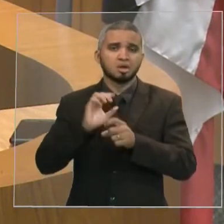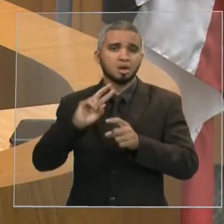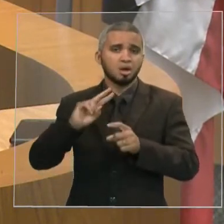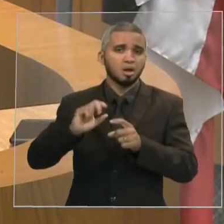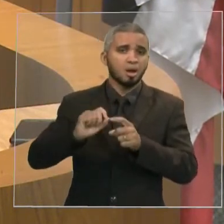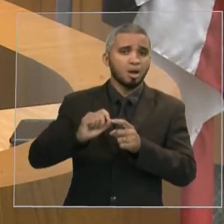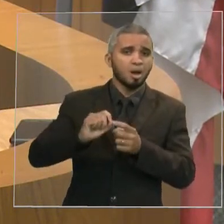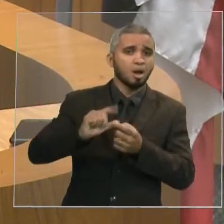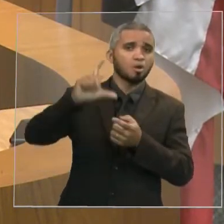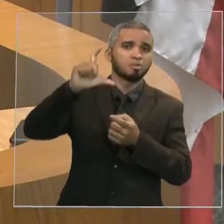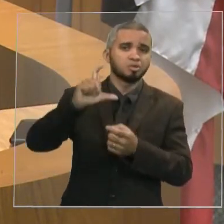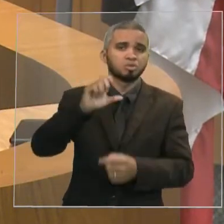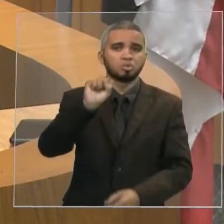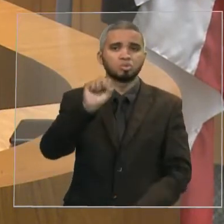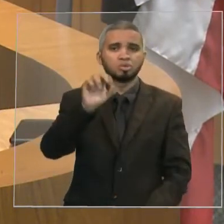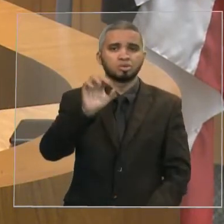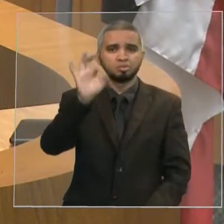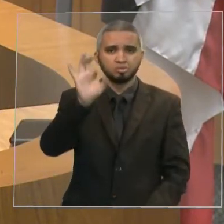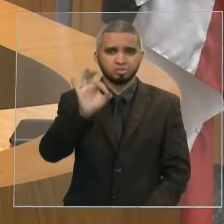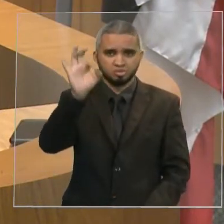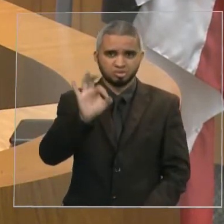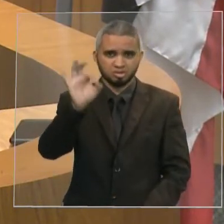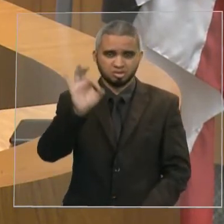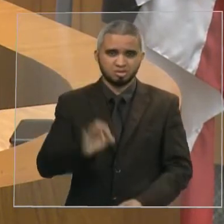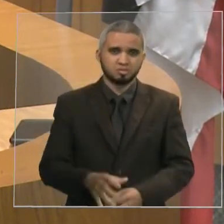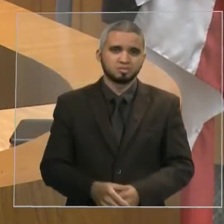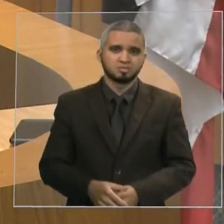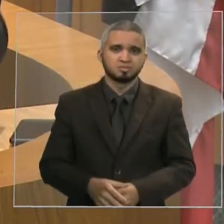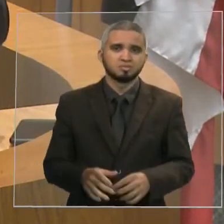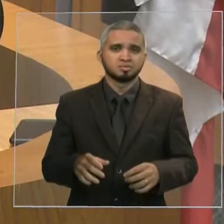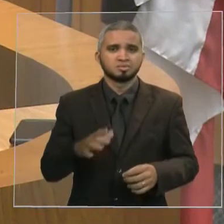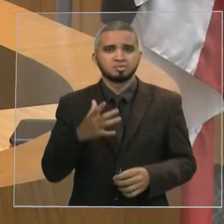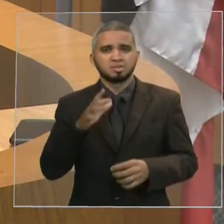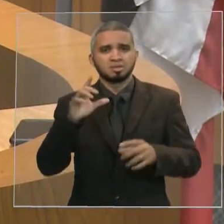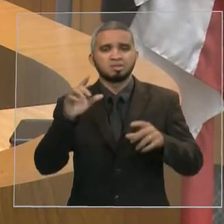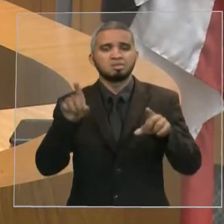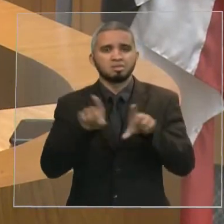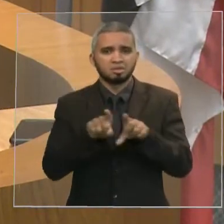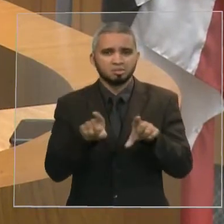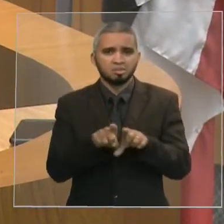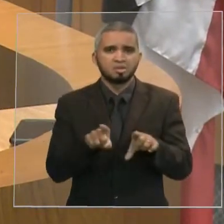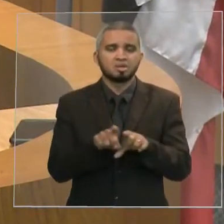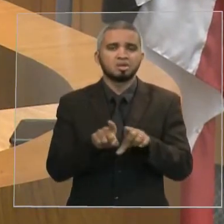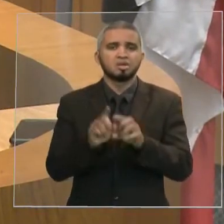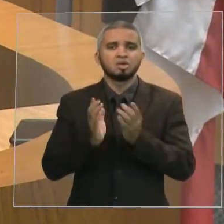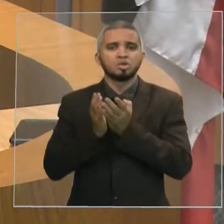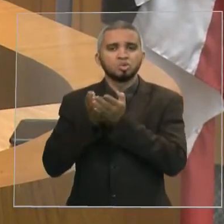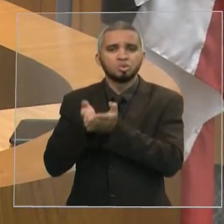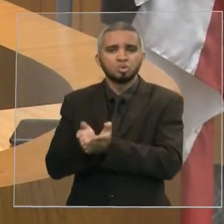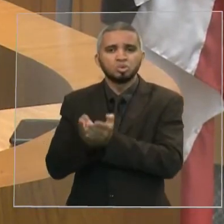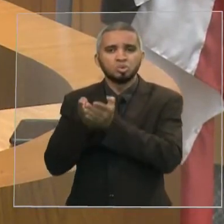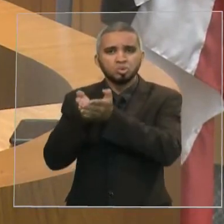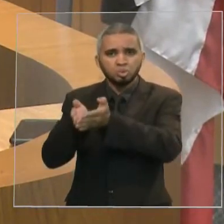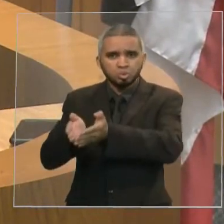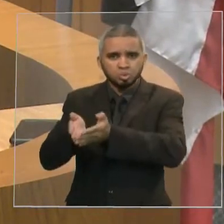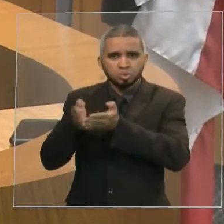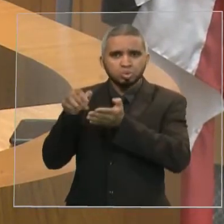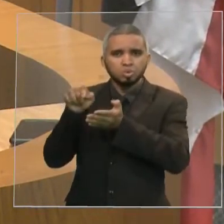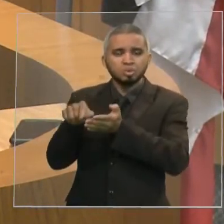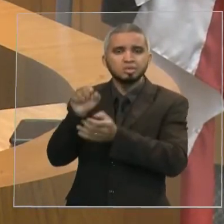da produtividade. Teve uma redução média da espera dos navios de mais de